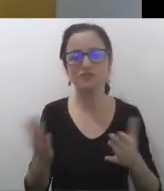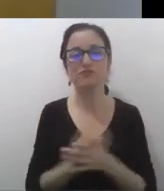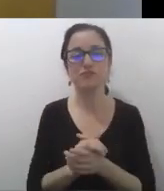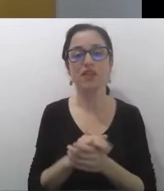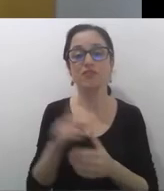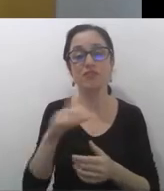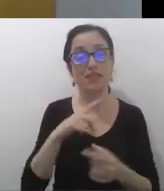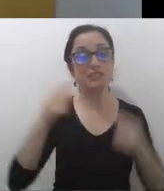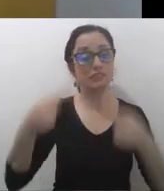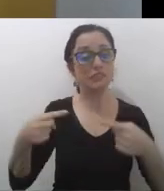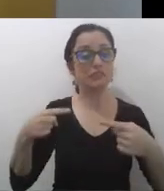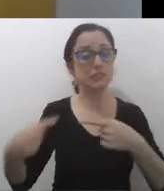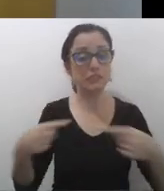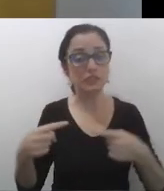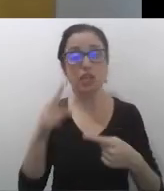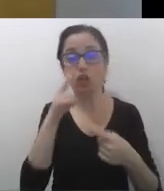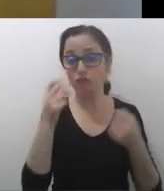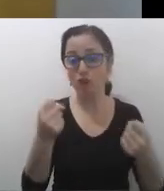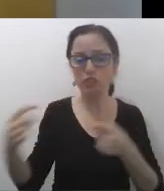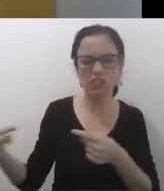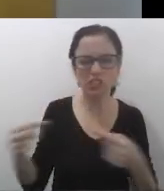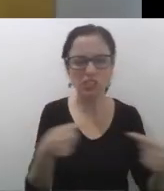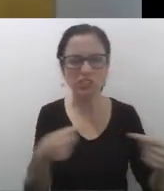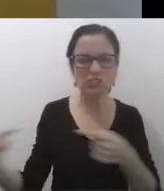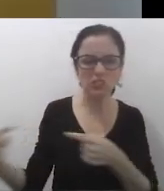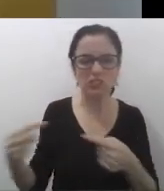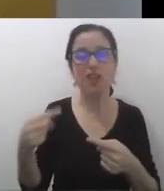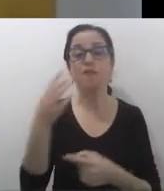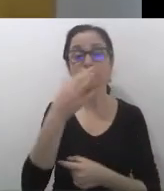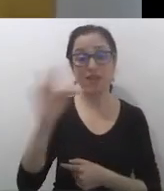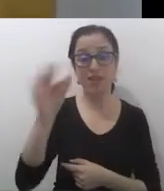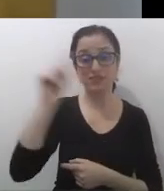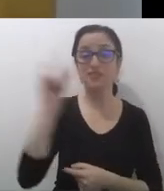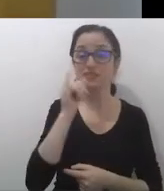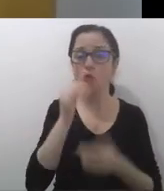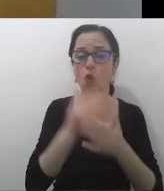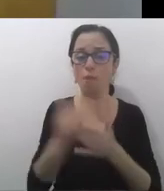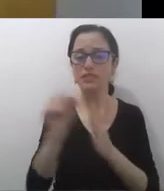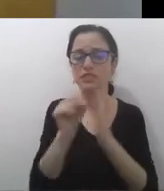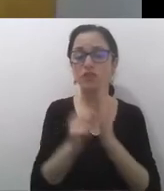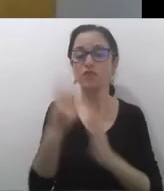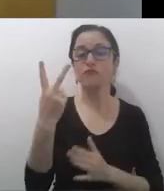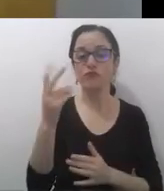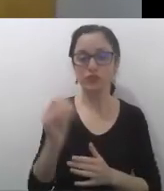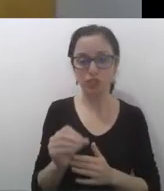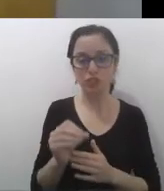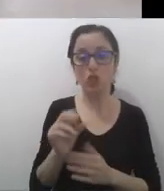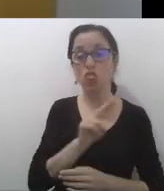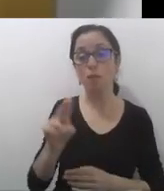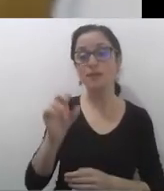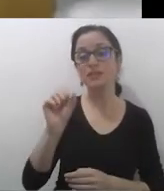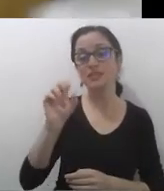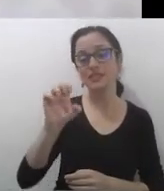né? Você tem uma disputa de campo fortíssima no mundo, na França, por exemplo, no começo do século XX,